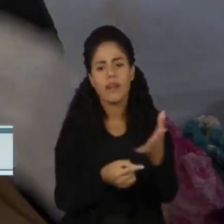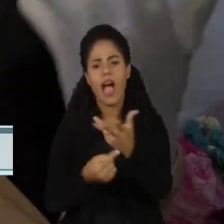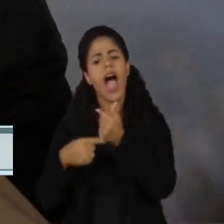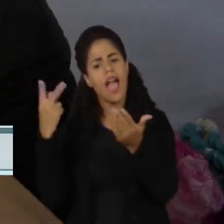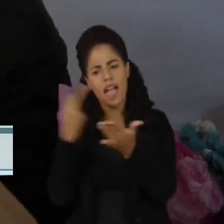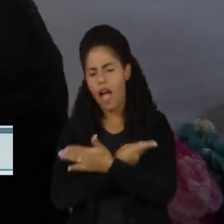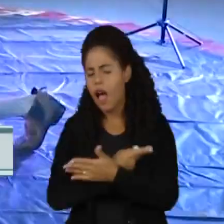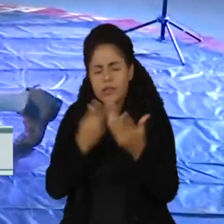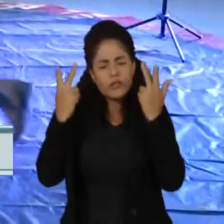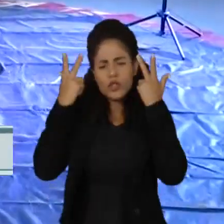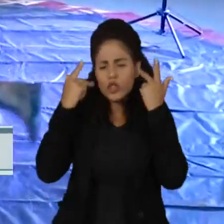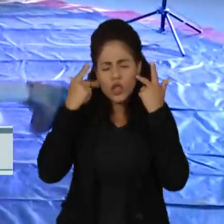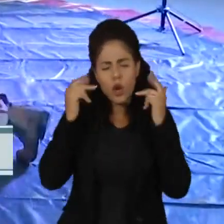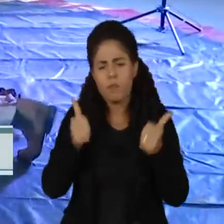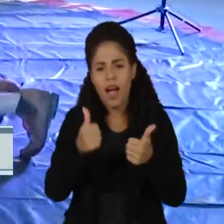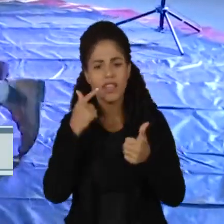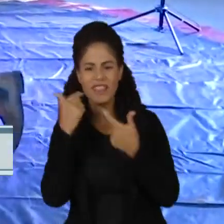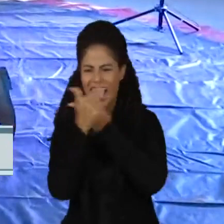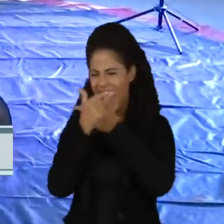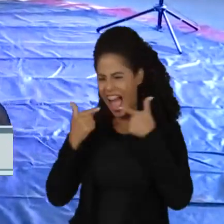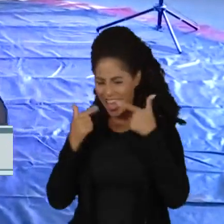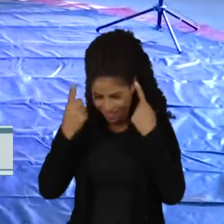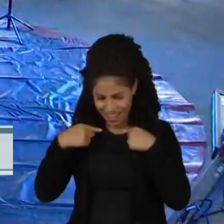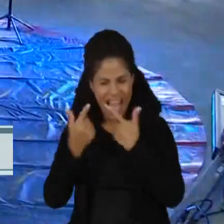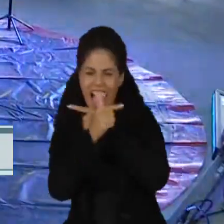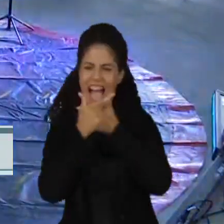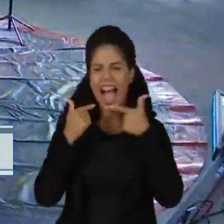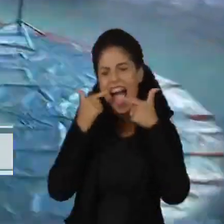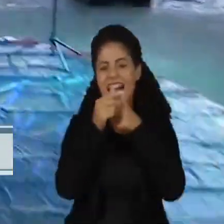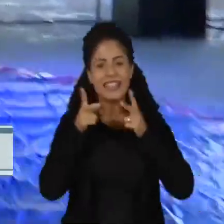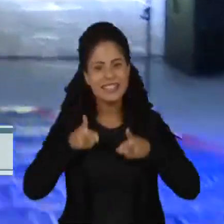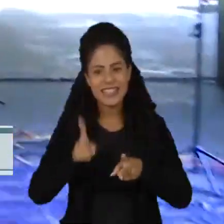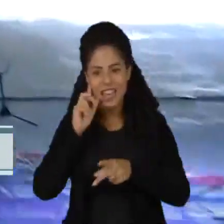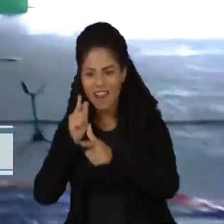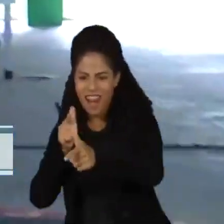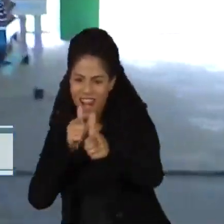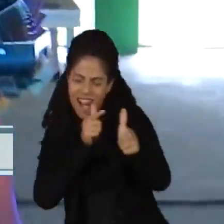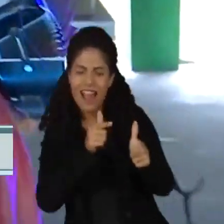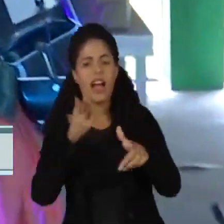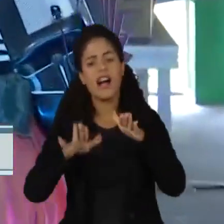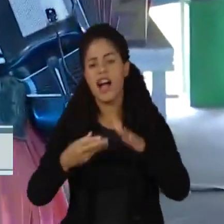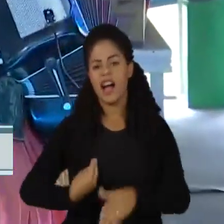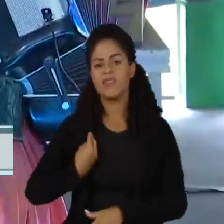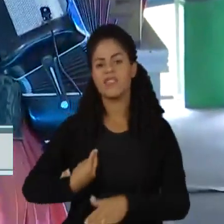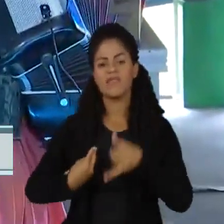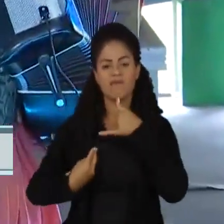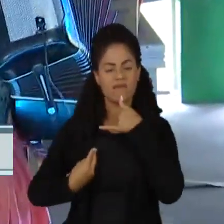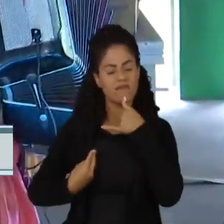tudo bem. E tirar sarro da gente mesmo, porque a gente precisa da risada. A vida anda muito triste.